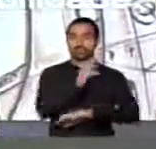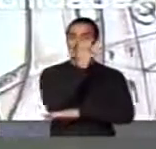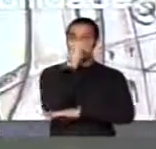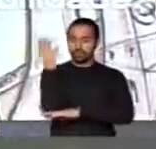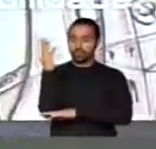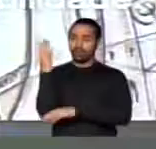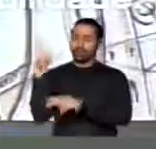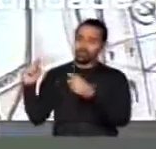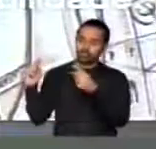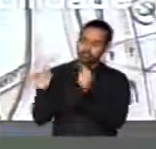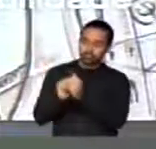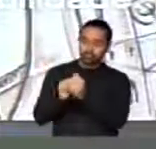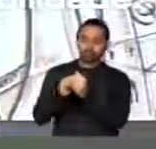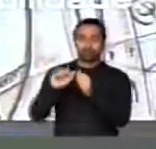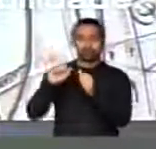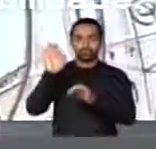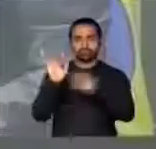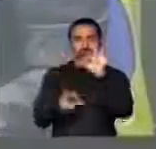justiça social.